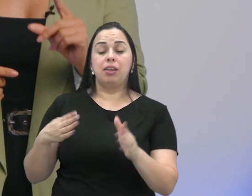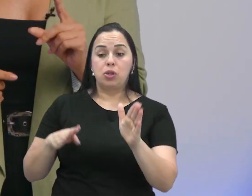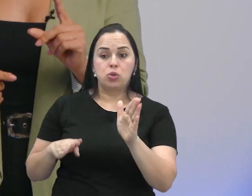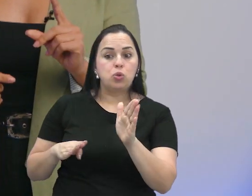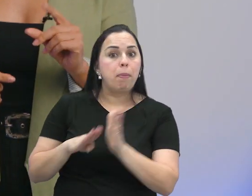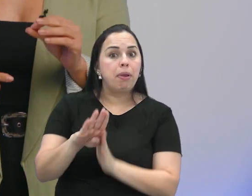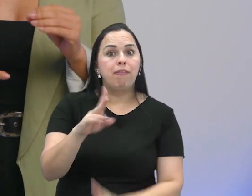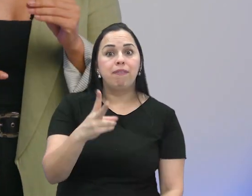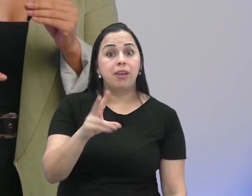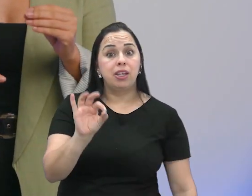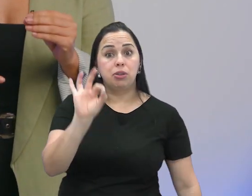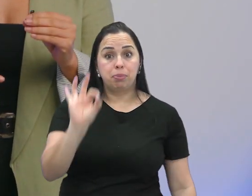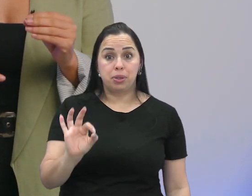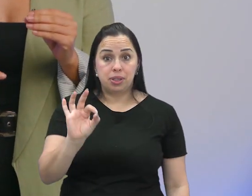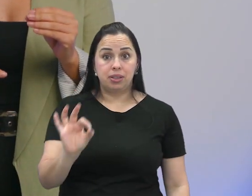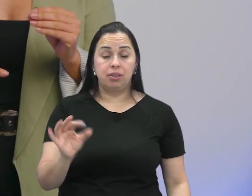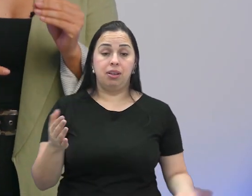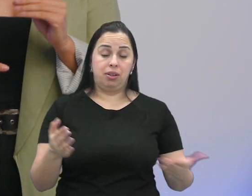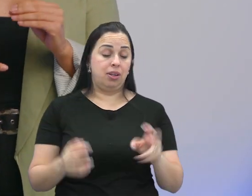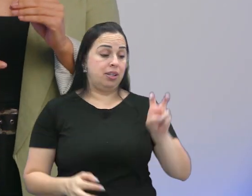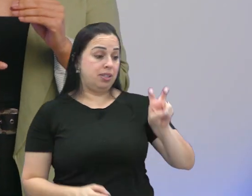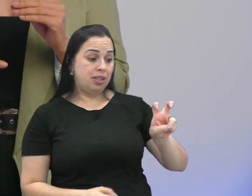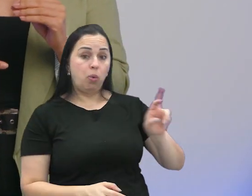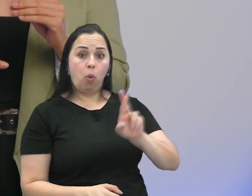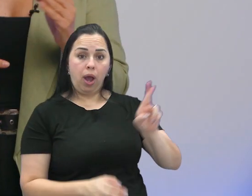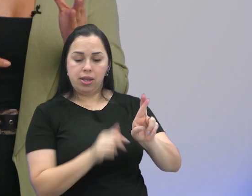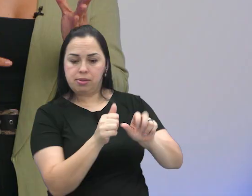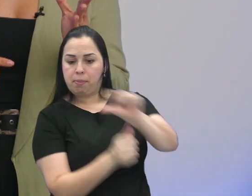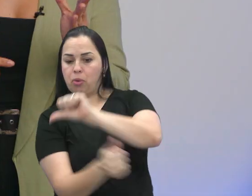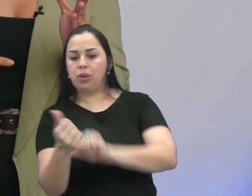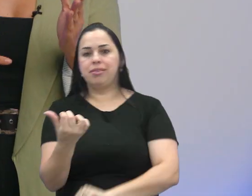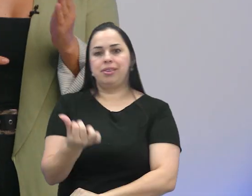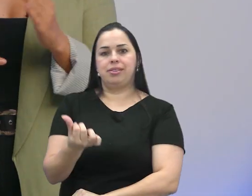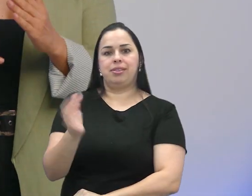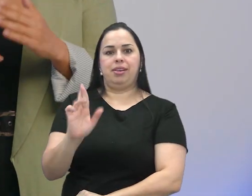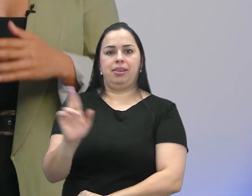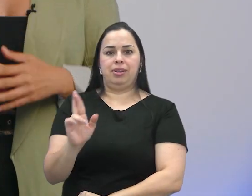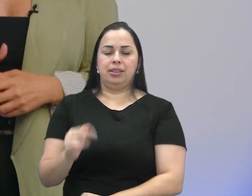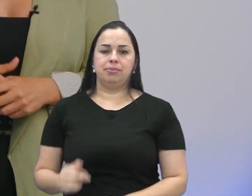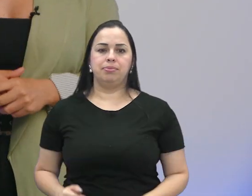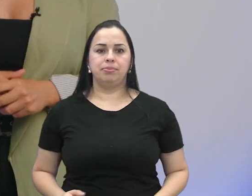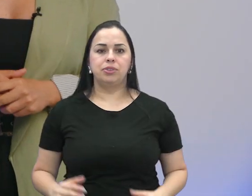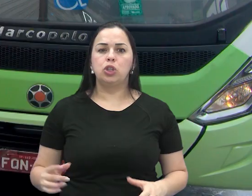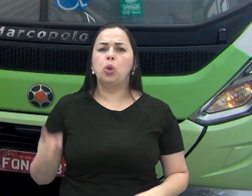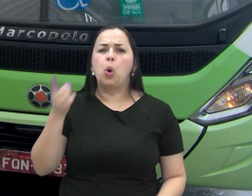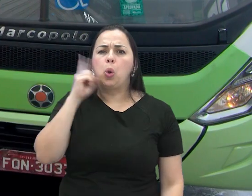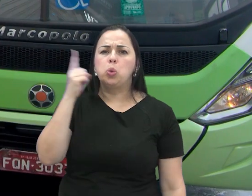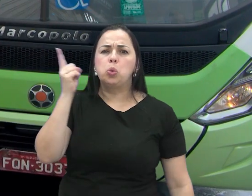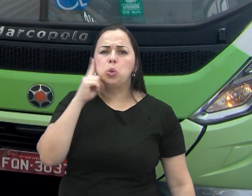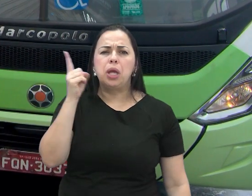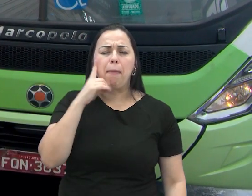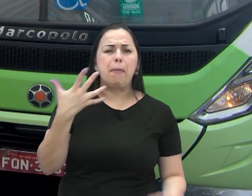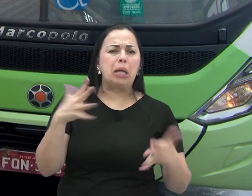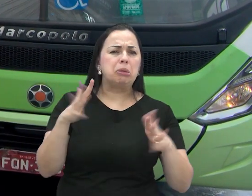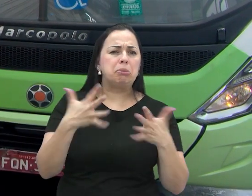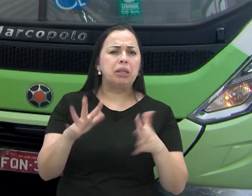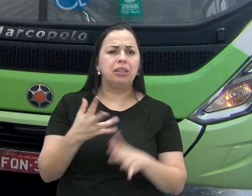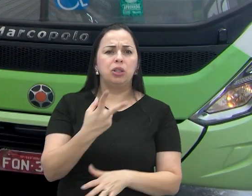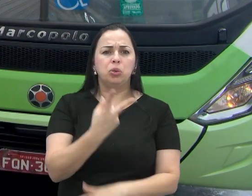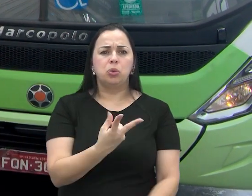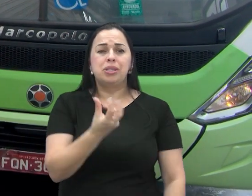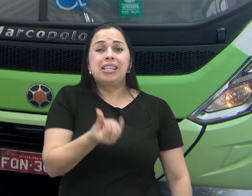O reajuste foi de 20% e o valor passou de R$ 5 para R$ 6. Todos os dias, mais